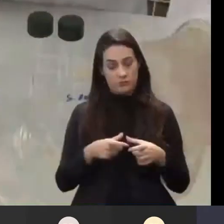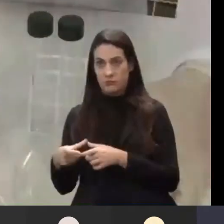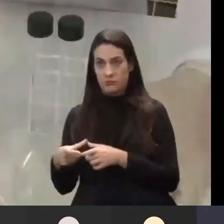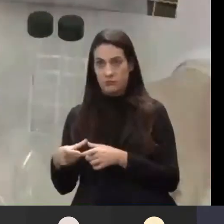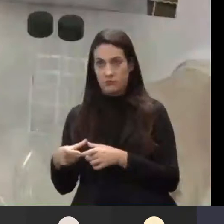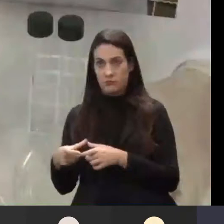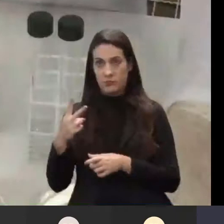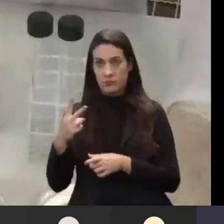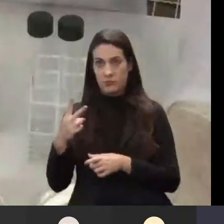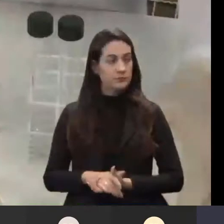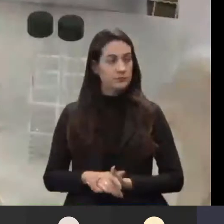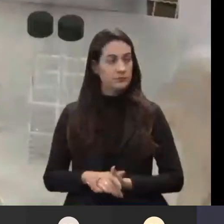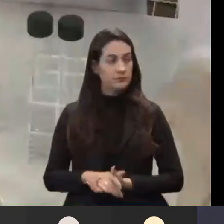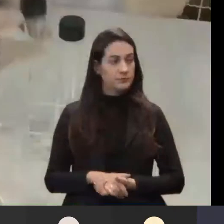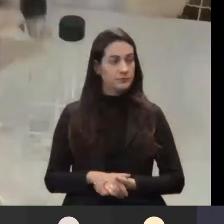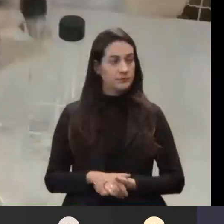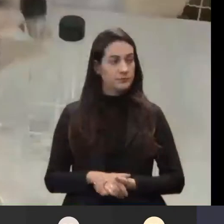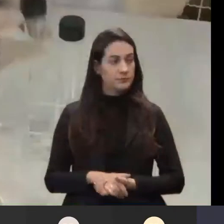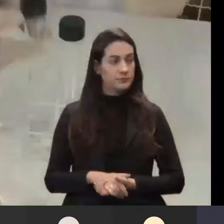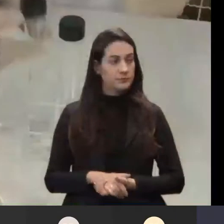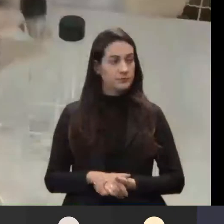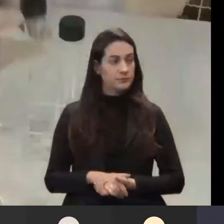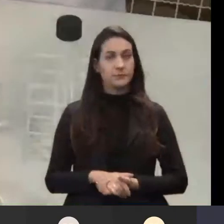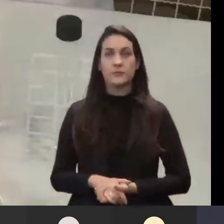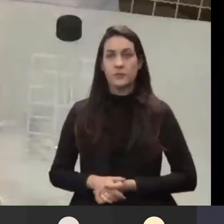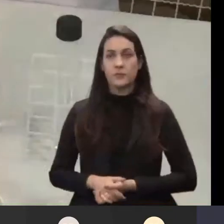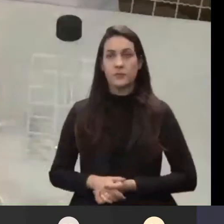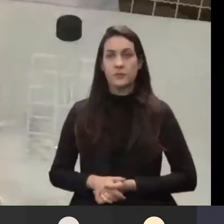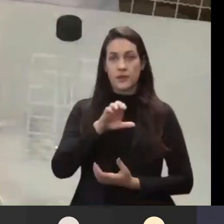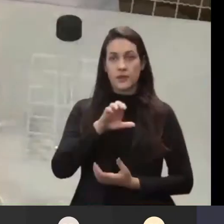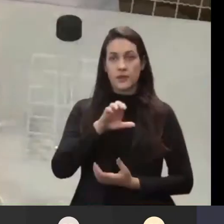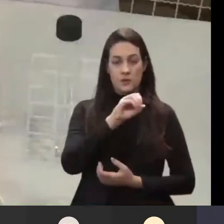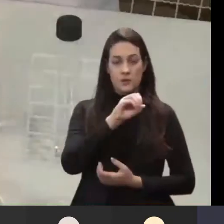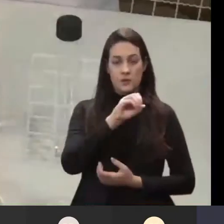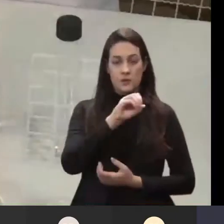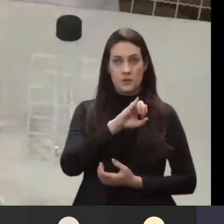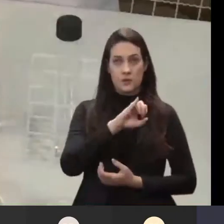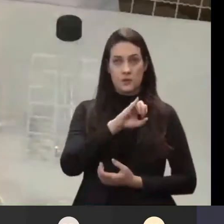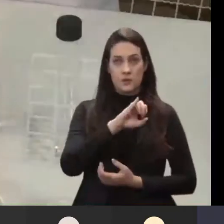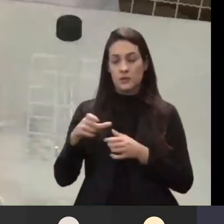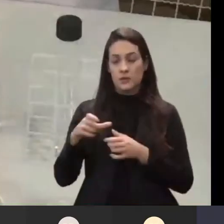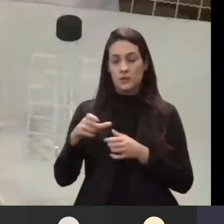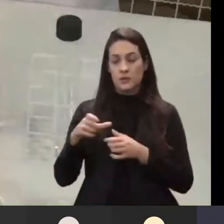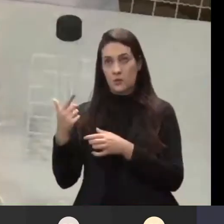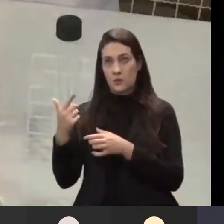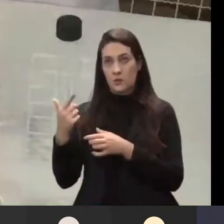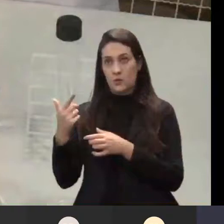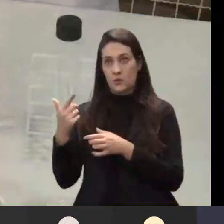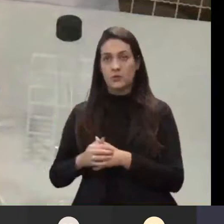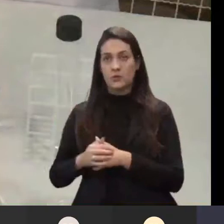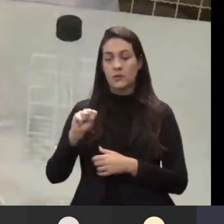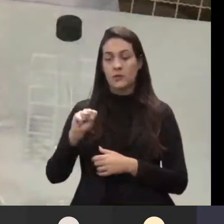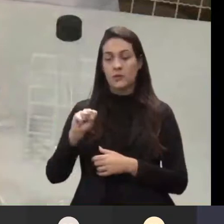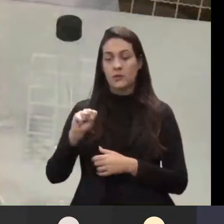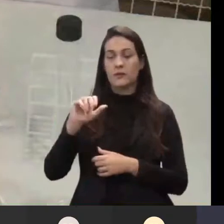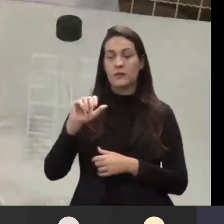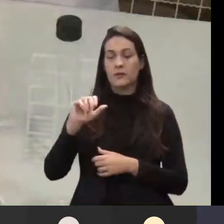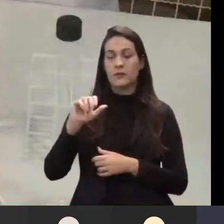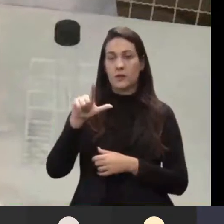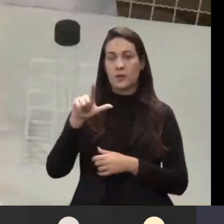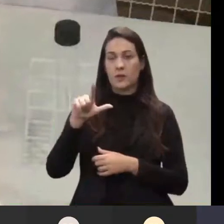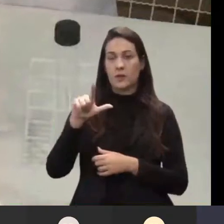e o Staphylococcus aureus. Então, você vai identificar seu tubo com salina, com E. coli e Staphylococcus